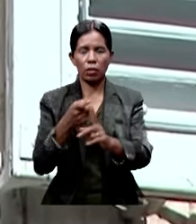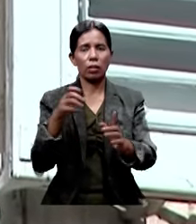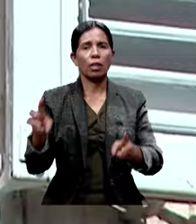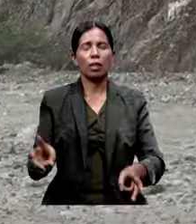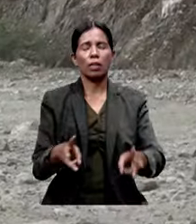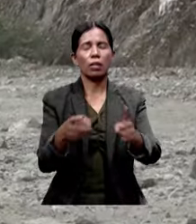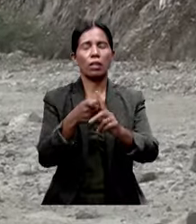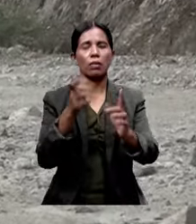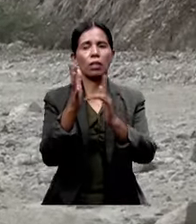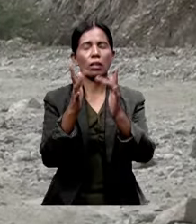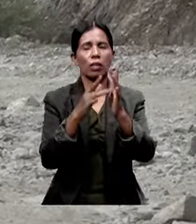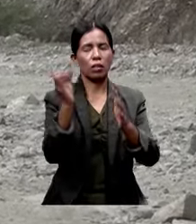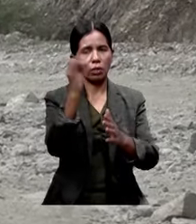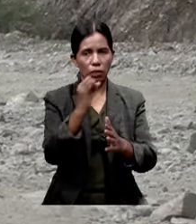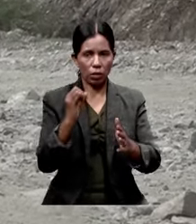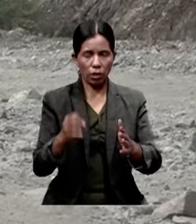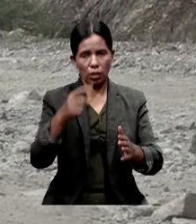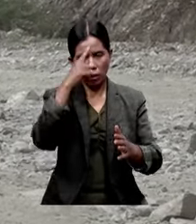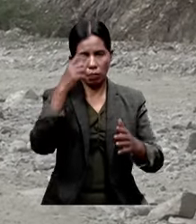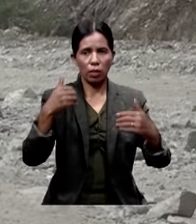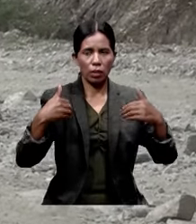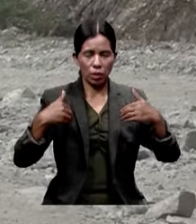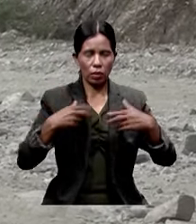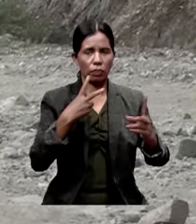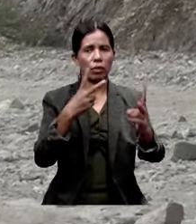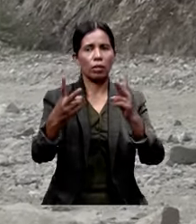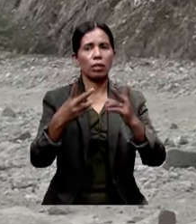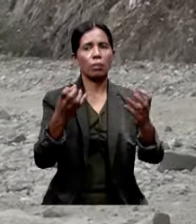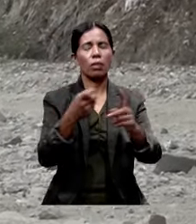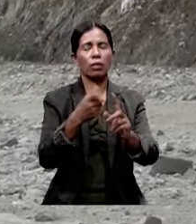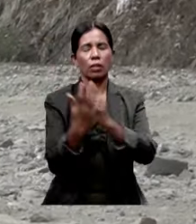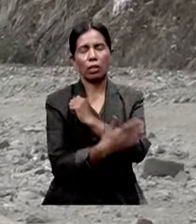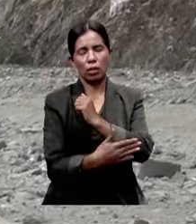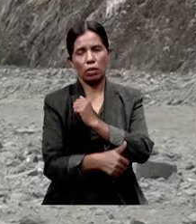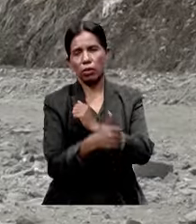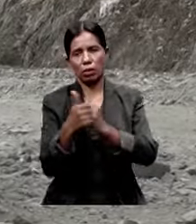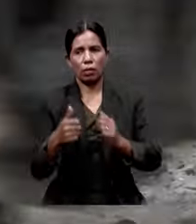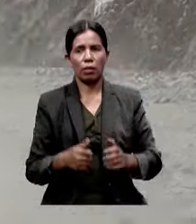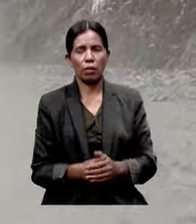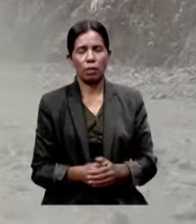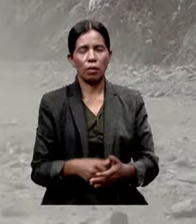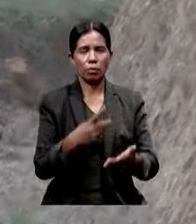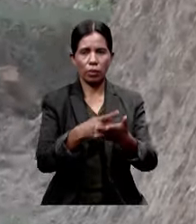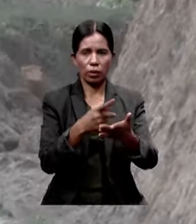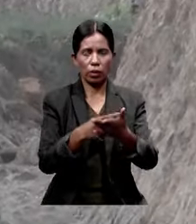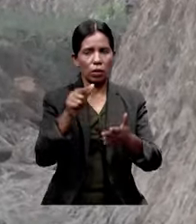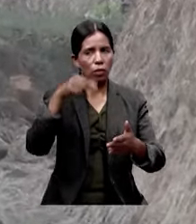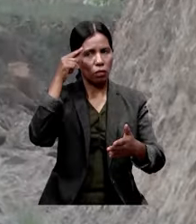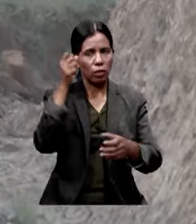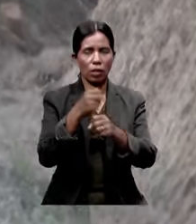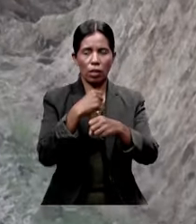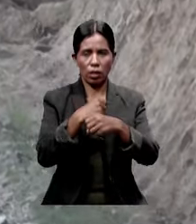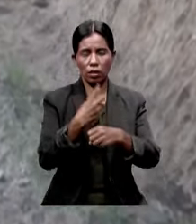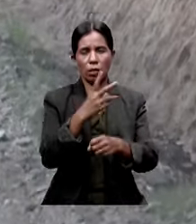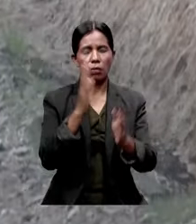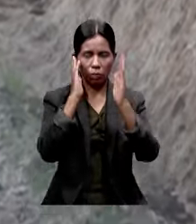ou se Cristo rei ba dolocuã, tamba se ia mos visitante para cocinação vizinho. No projeto refere, governo se halo adjudicação